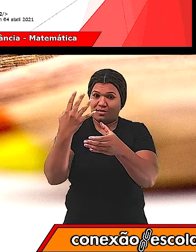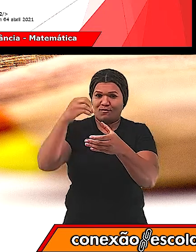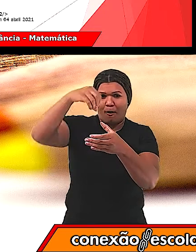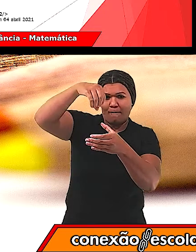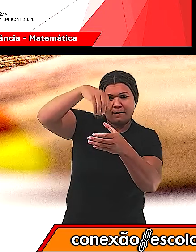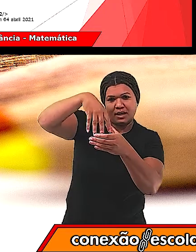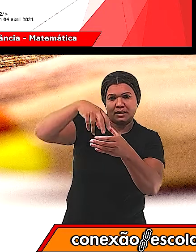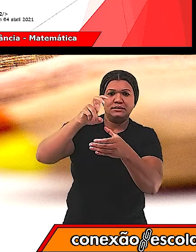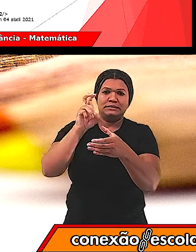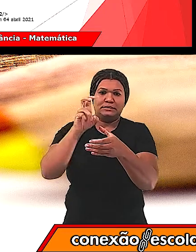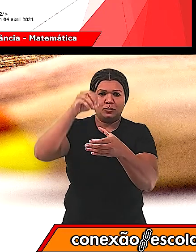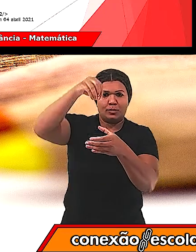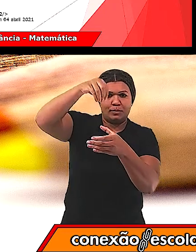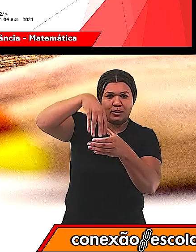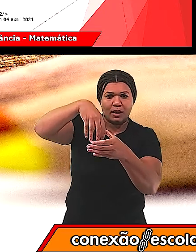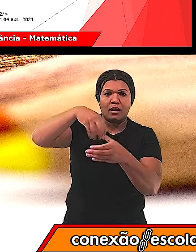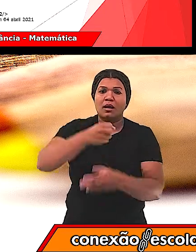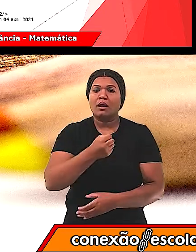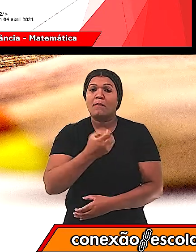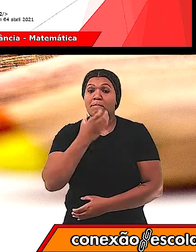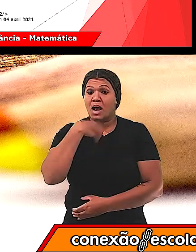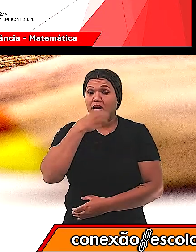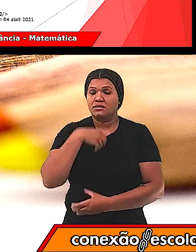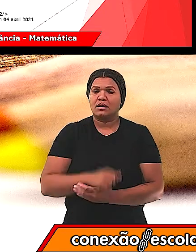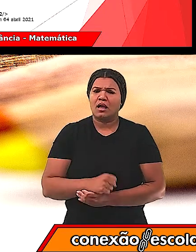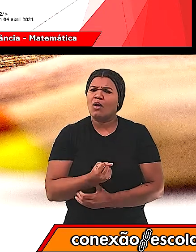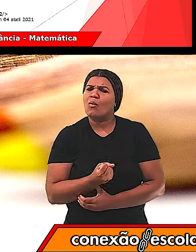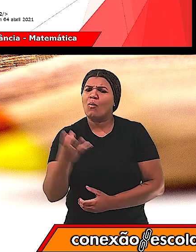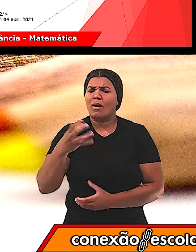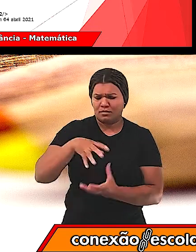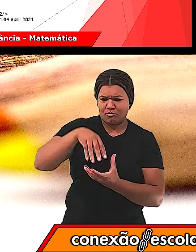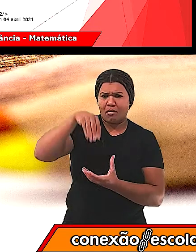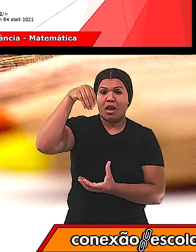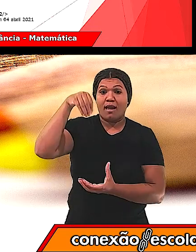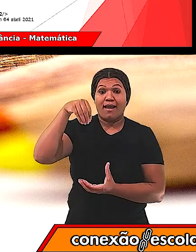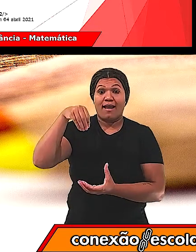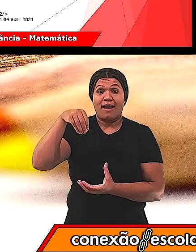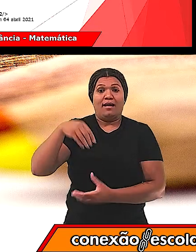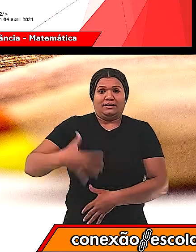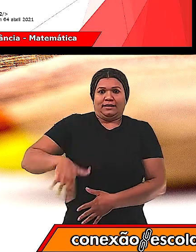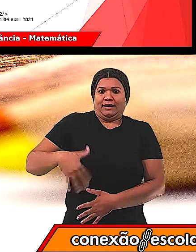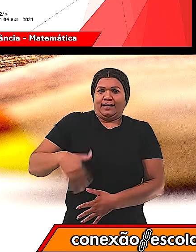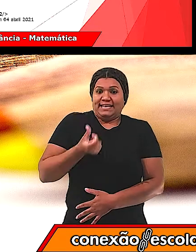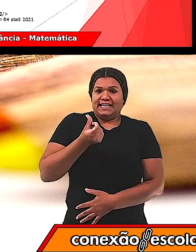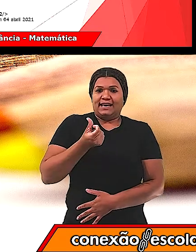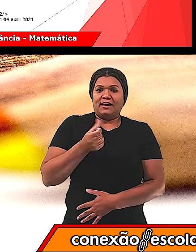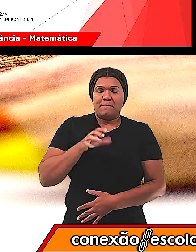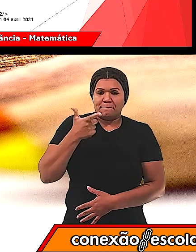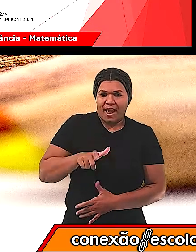4, 5 maçãs. Quantas peras mesmo? 6. Então vamos pegar mais 6